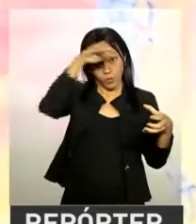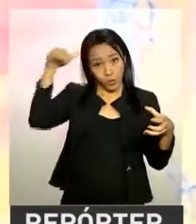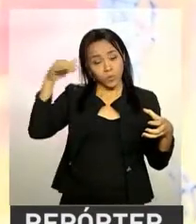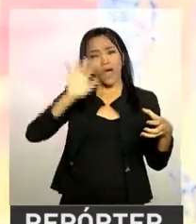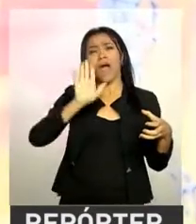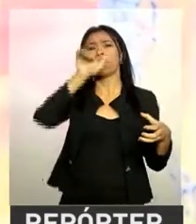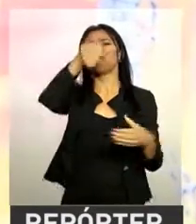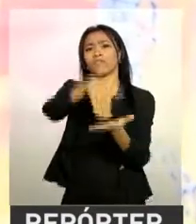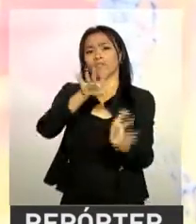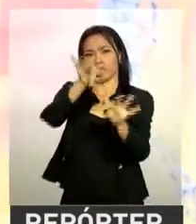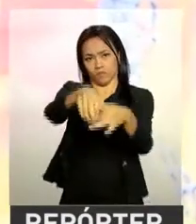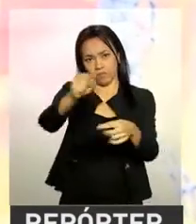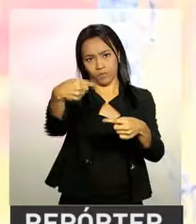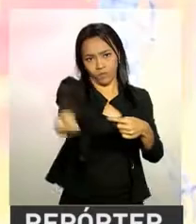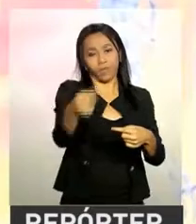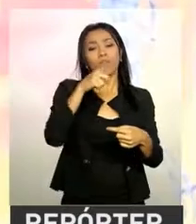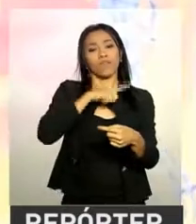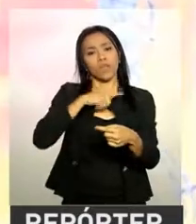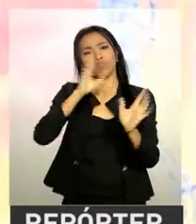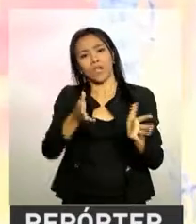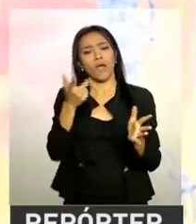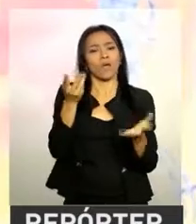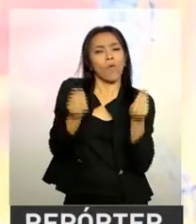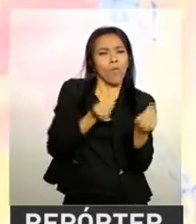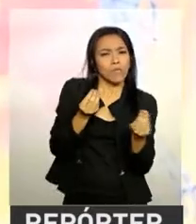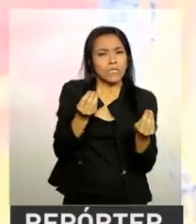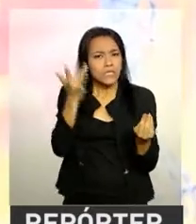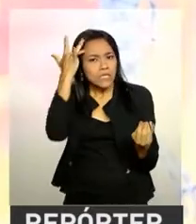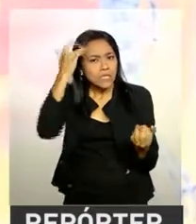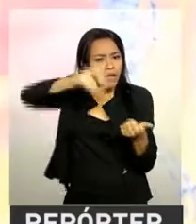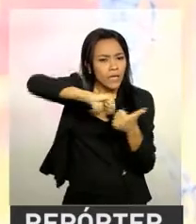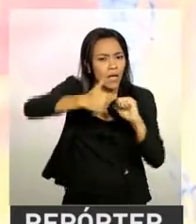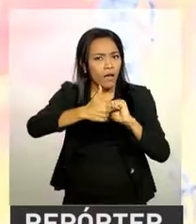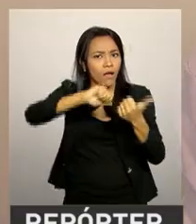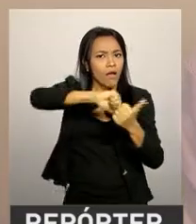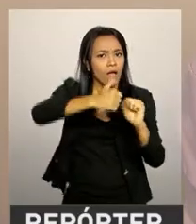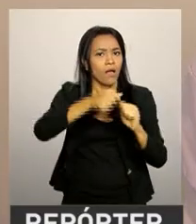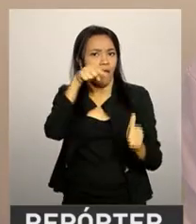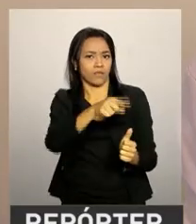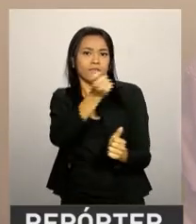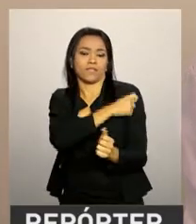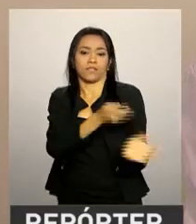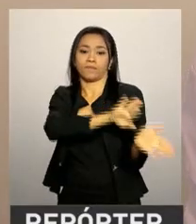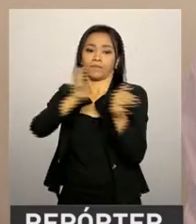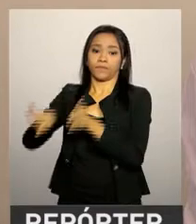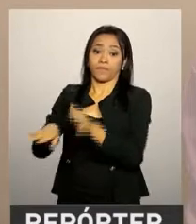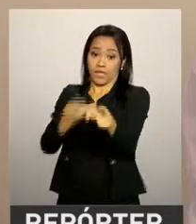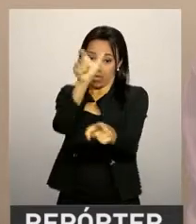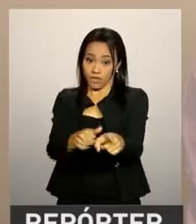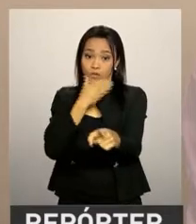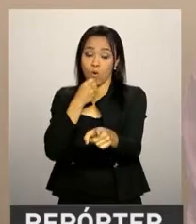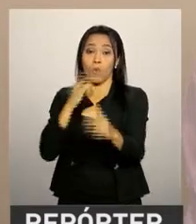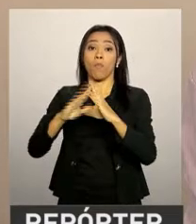que vem nós já tenhamos dados da eficácia desta vacina o que permitirá fazer o registro na anvisa antônio morador de são sebastião há